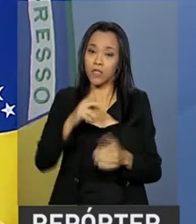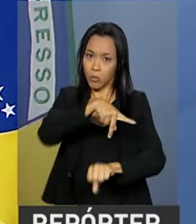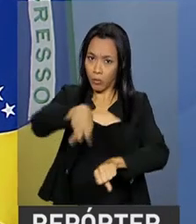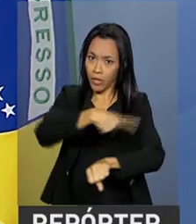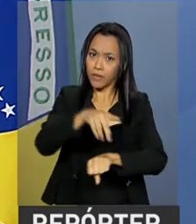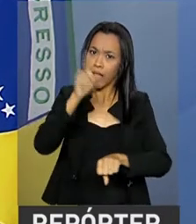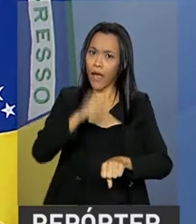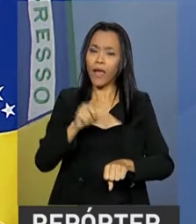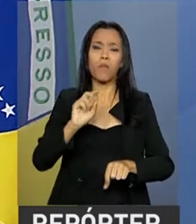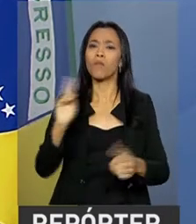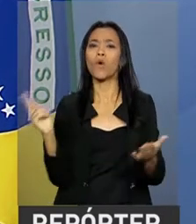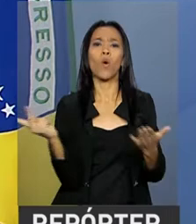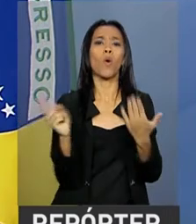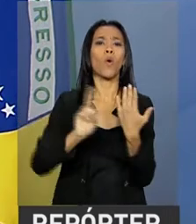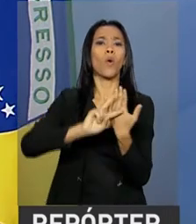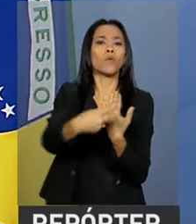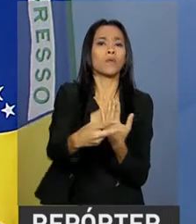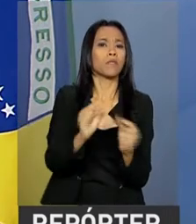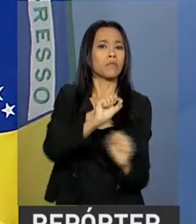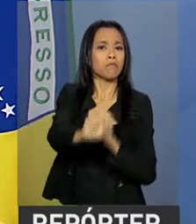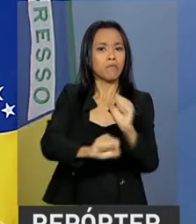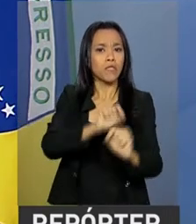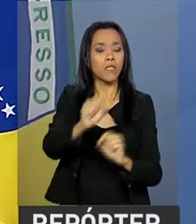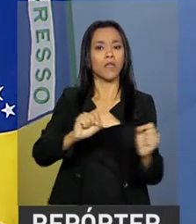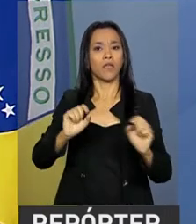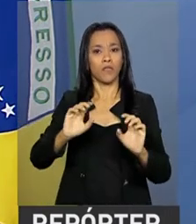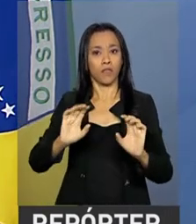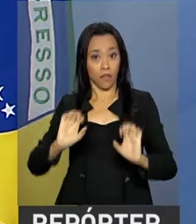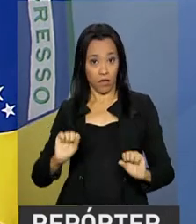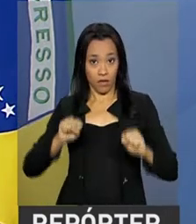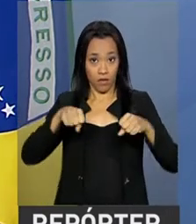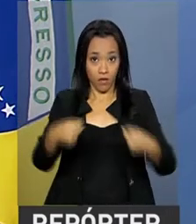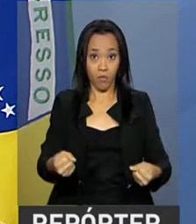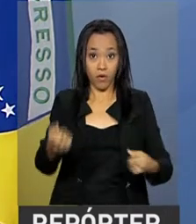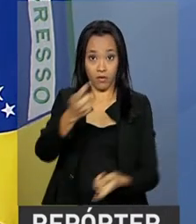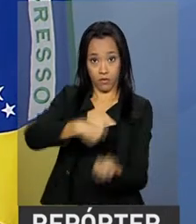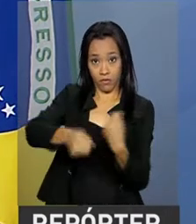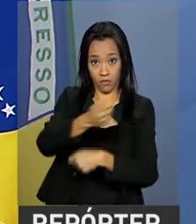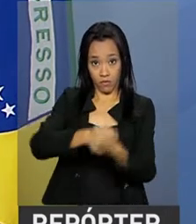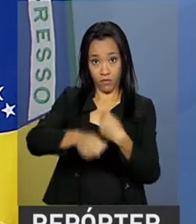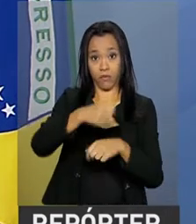pelos sinais concretos da retomada do crescimento econômico